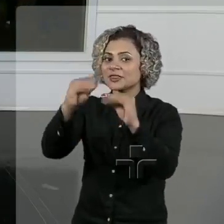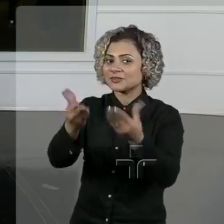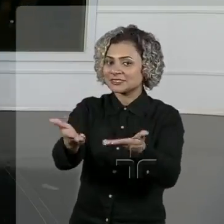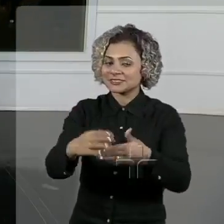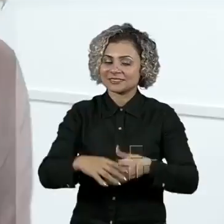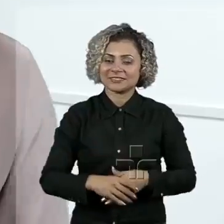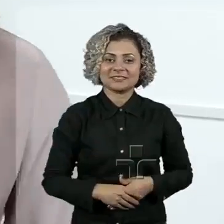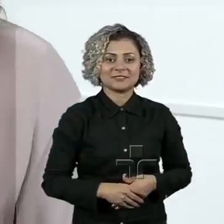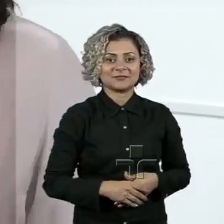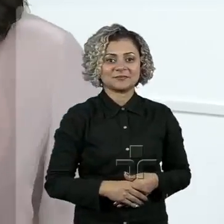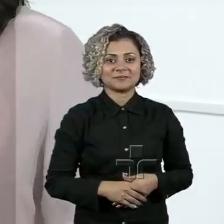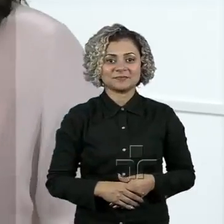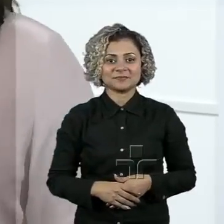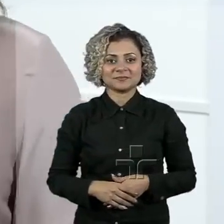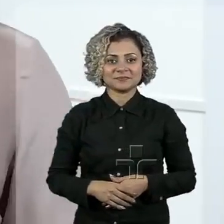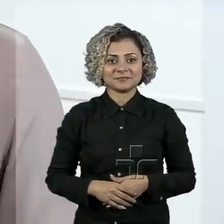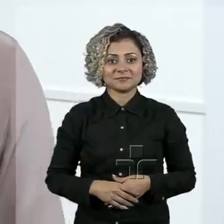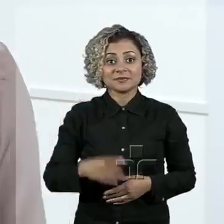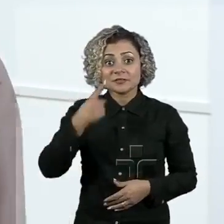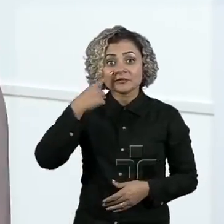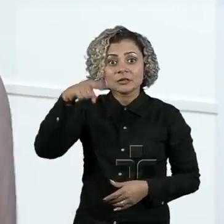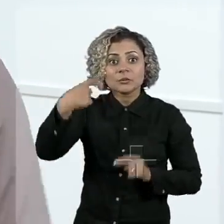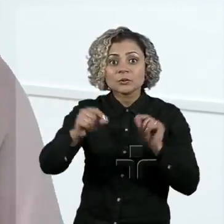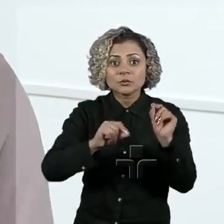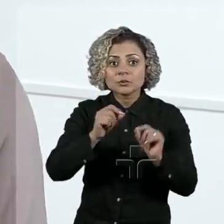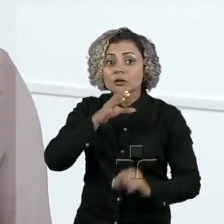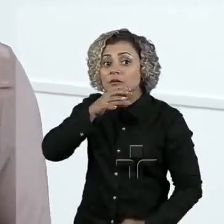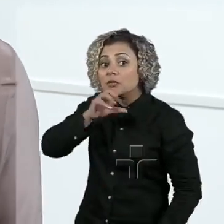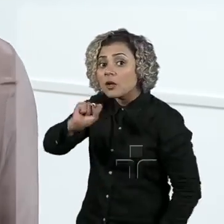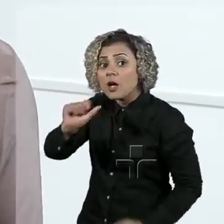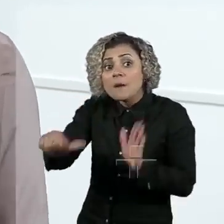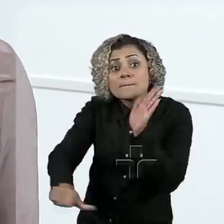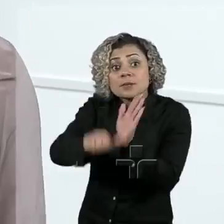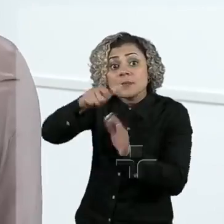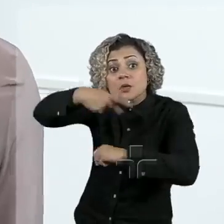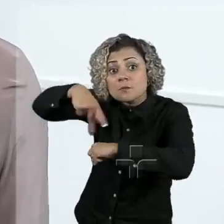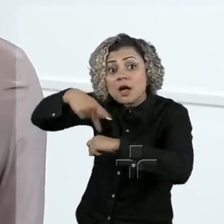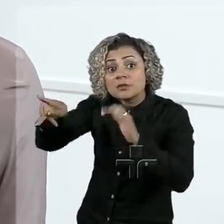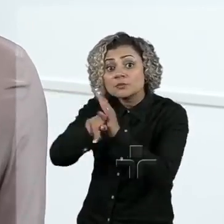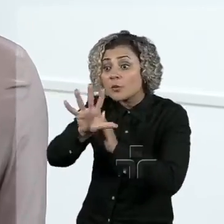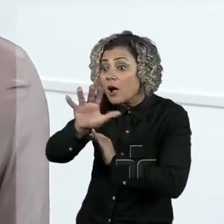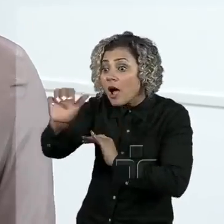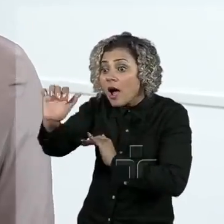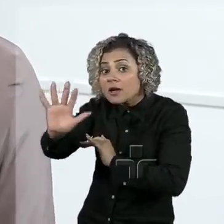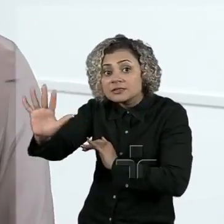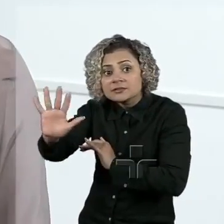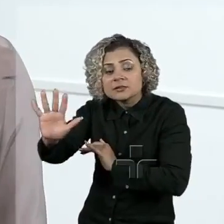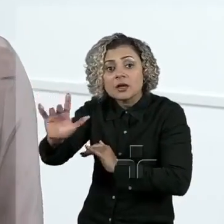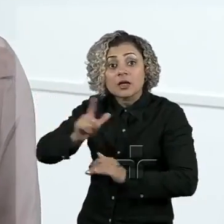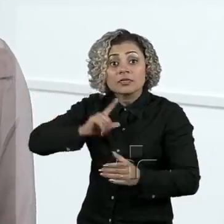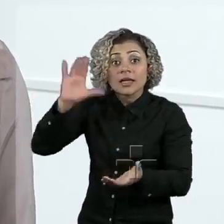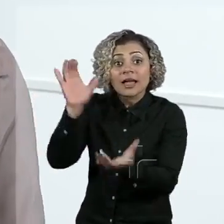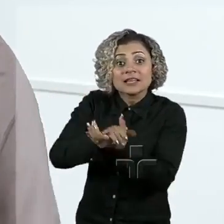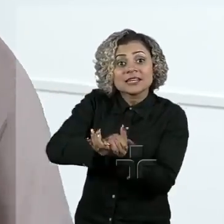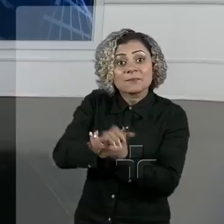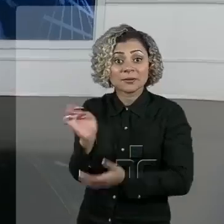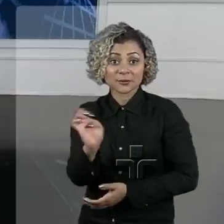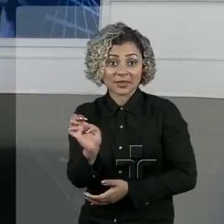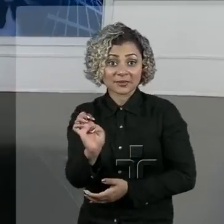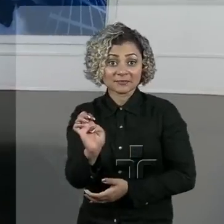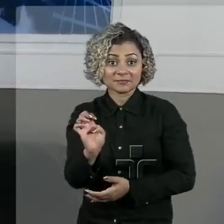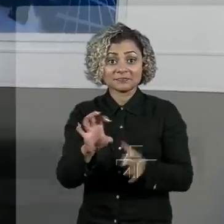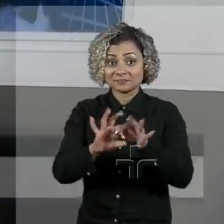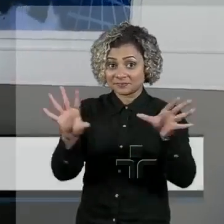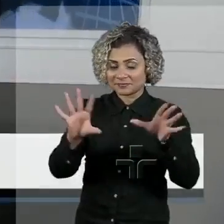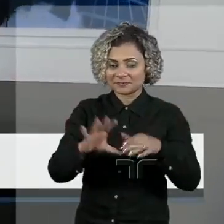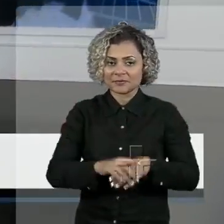você. Veja a seguir, Taiwan é o primeiro país da Ásia a legalizar o casamento gay.